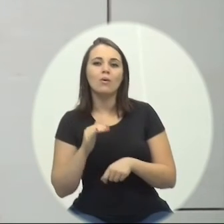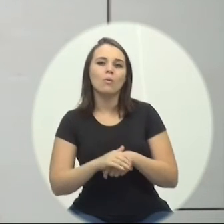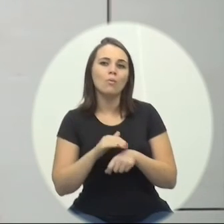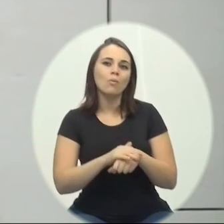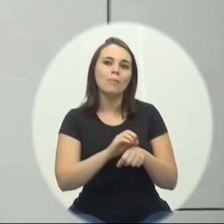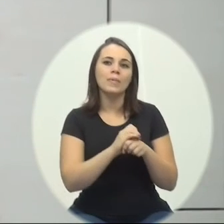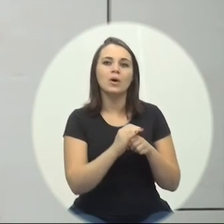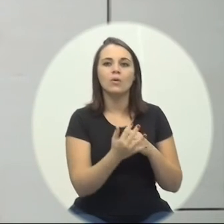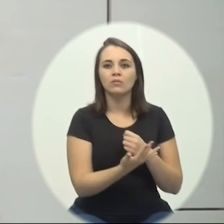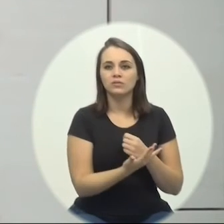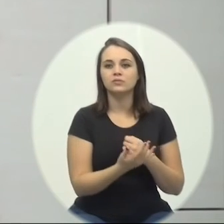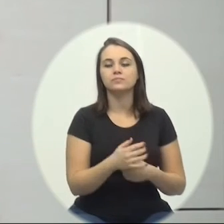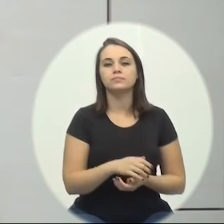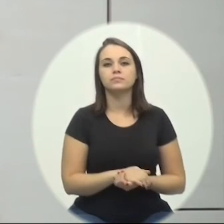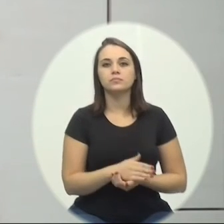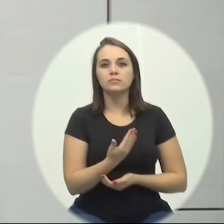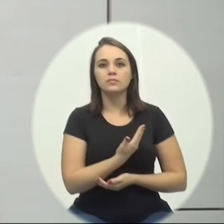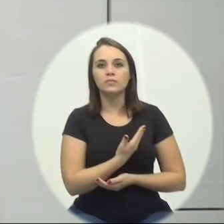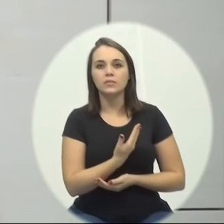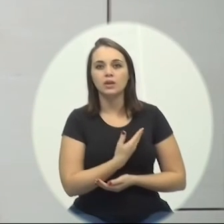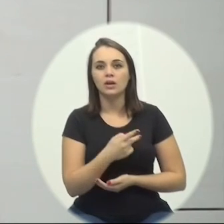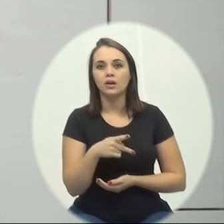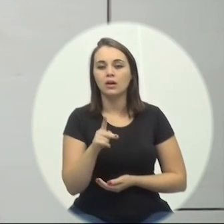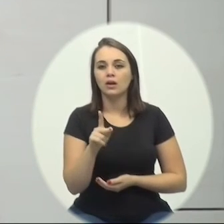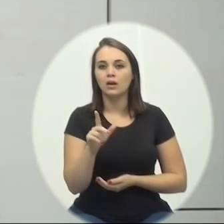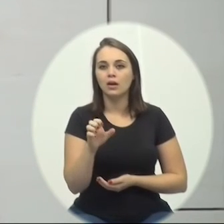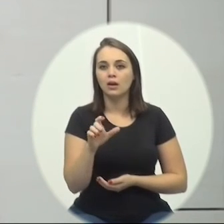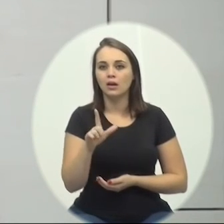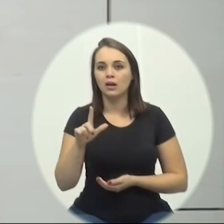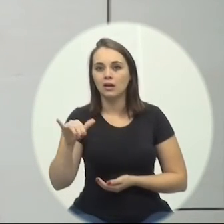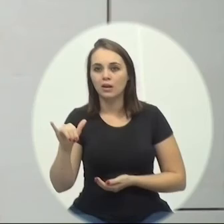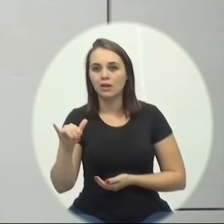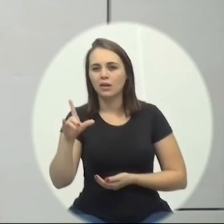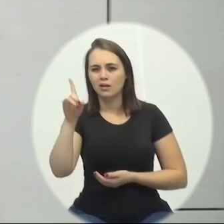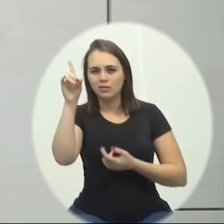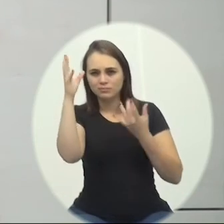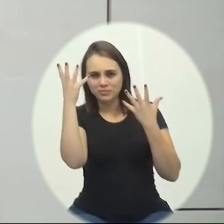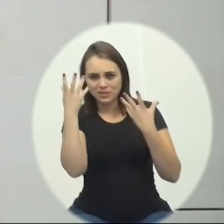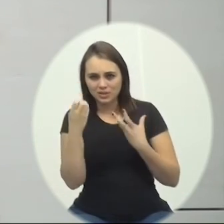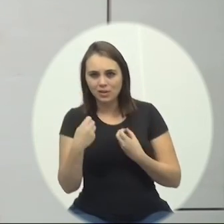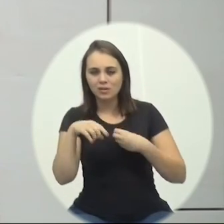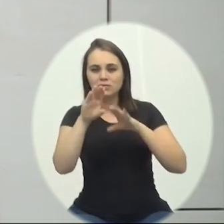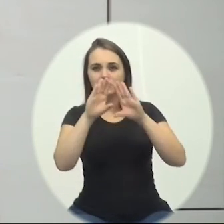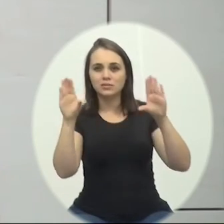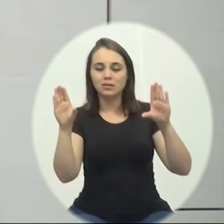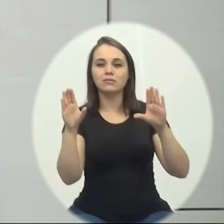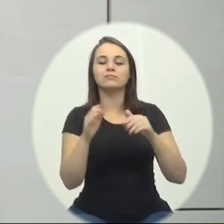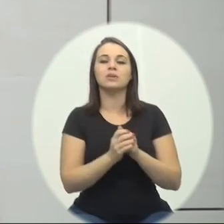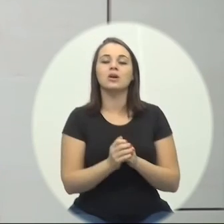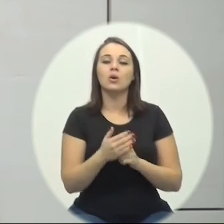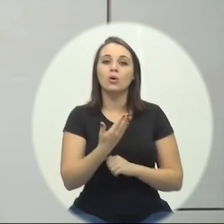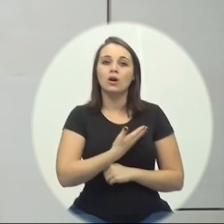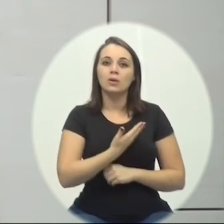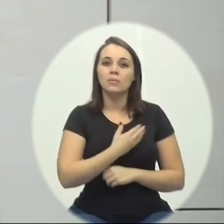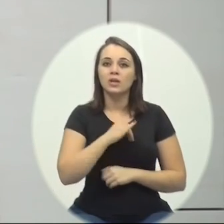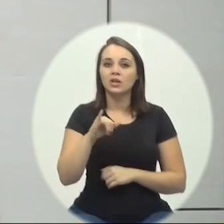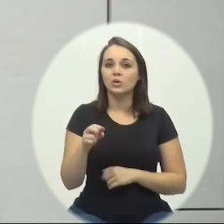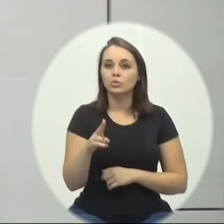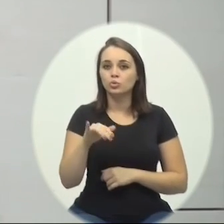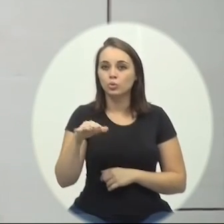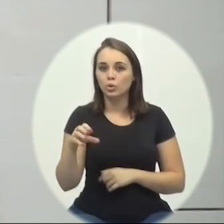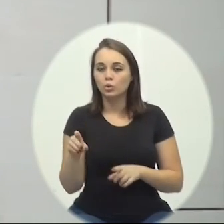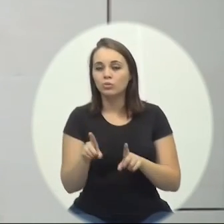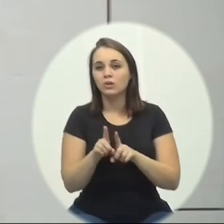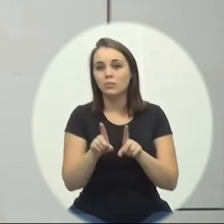Covid-19. A minha querida amiga Kelly, que Deus o receba. Condolência para a família do meu amigo Júnior, que também está em estado grave no